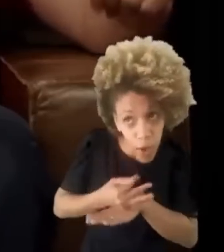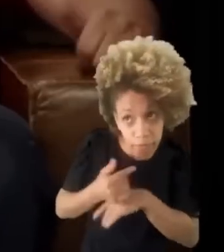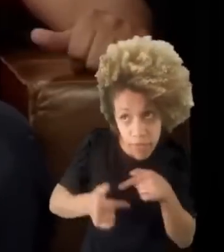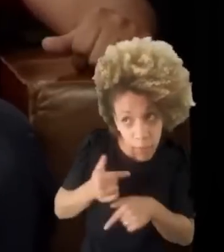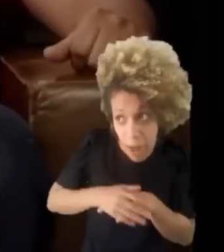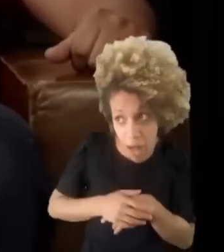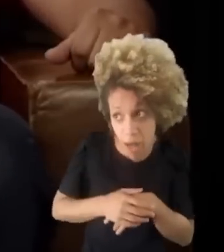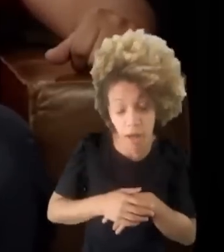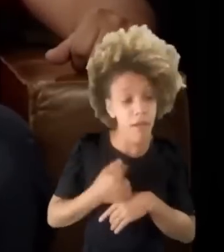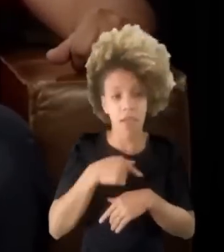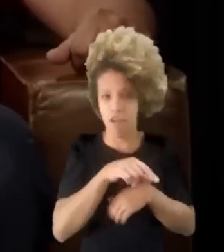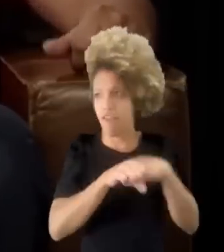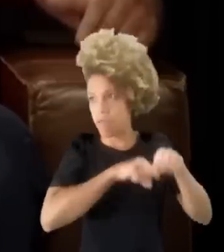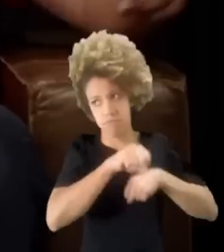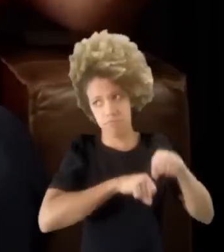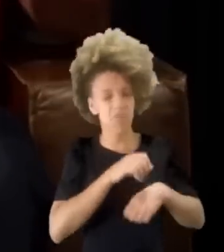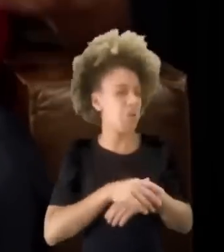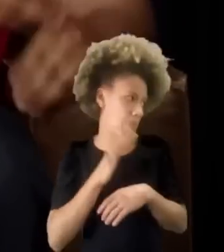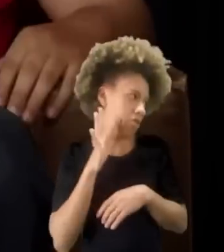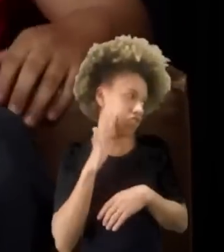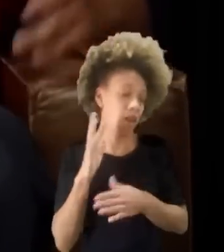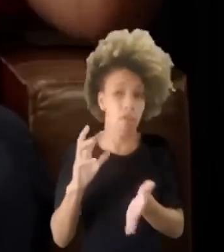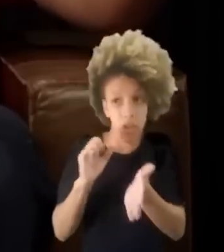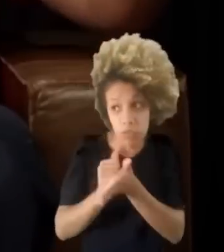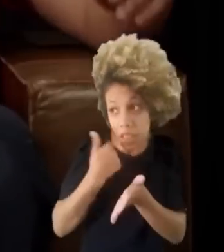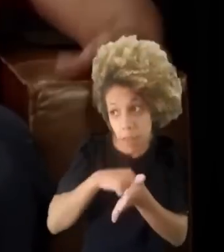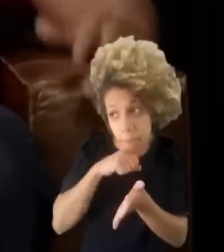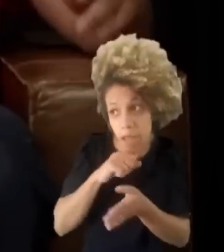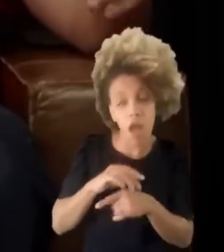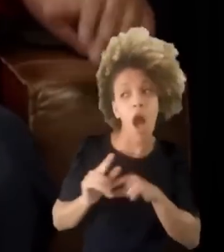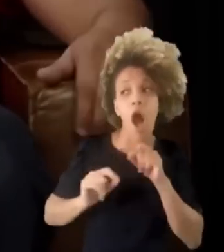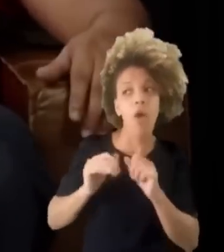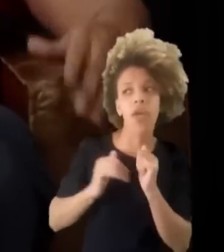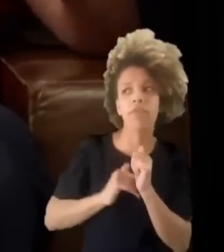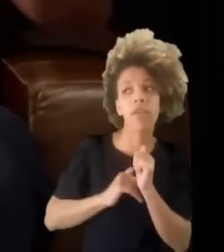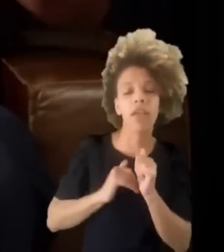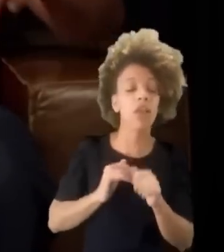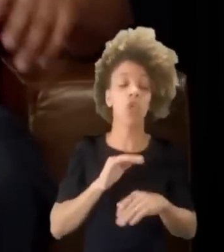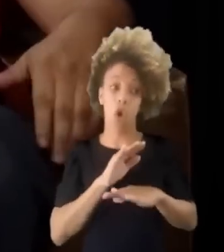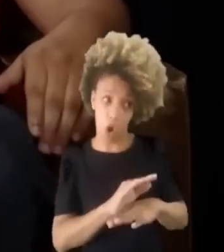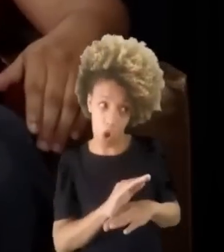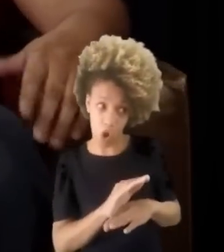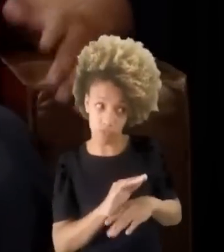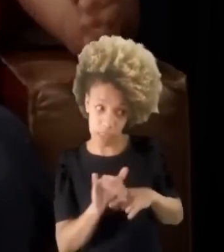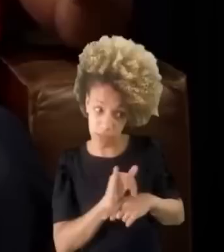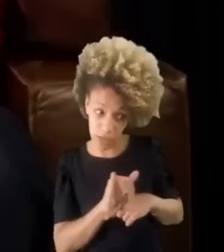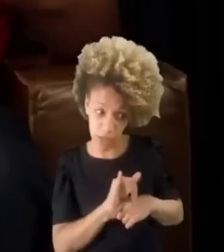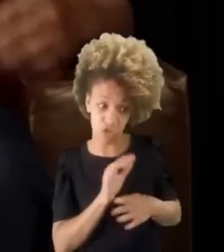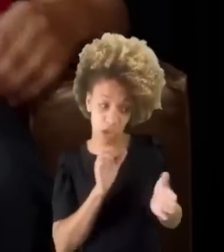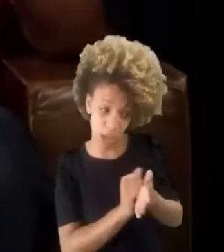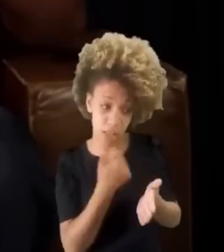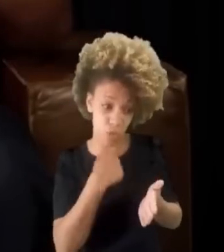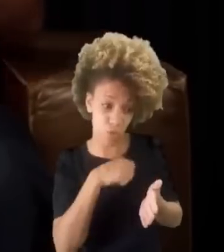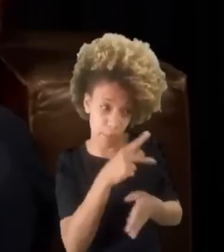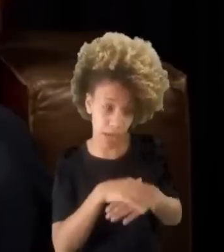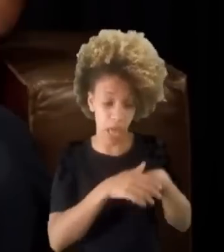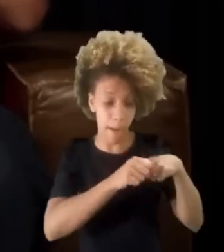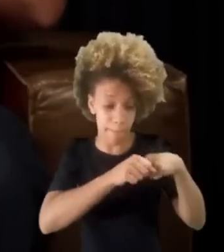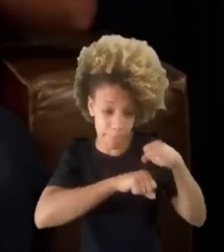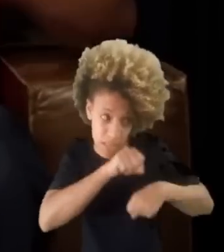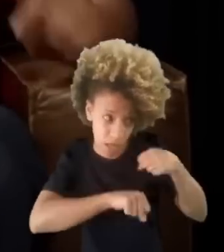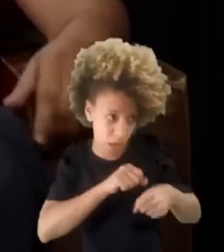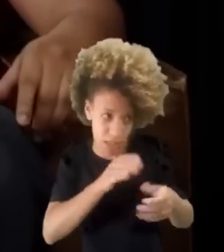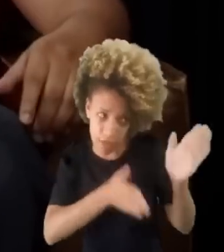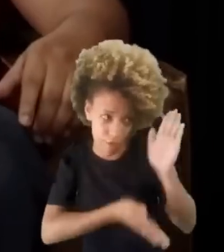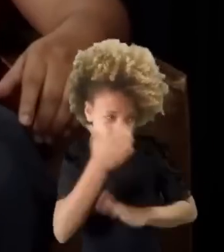ele vai pra rua ele vai pra pista arrumar um jeito aí ele faz um cadastro o nome da alguém passa a receita pra ele falar irmão faz assim ó Faz um cadastro no nome da sua mãe cata a